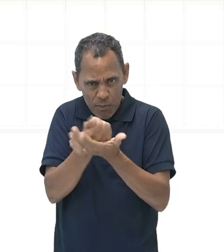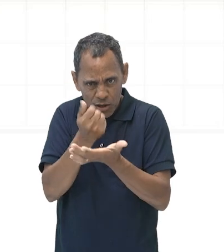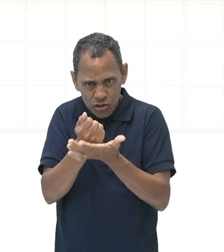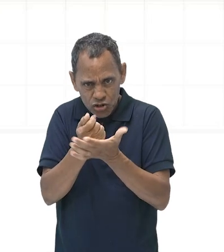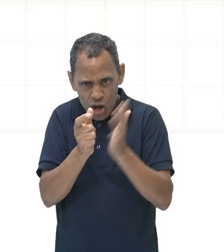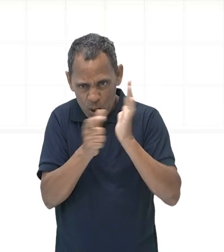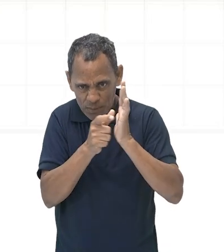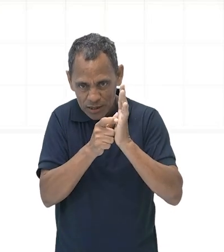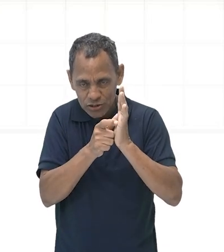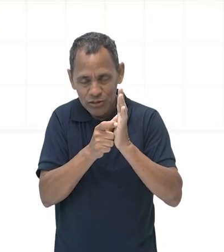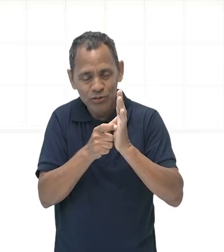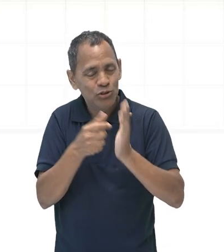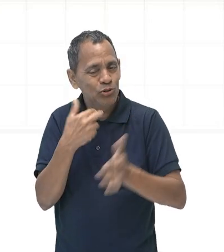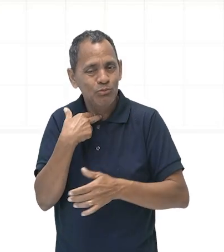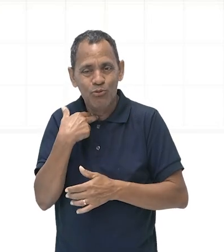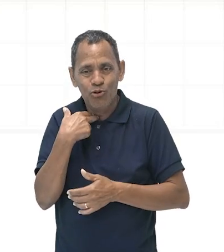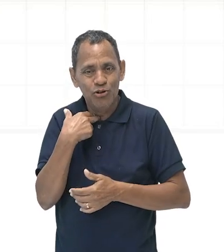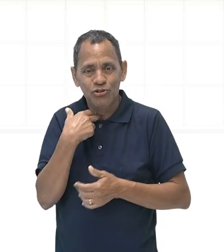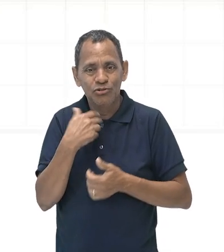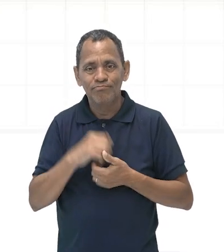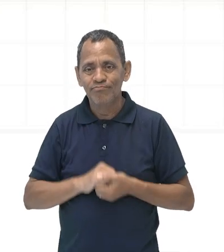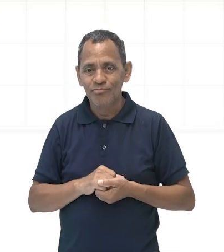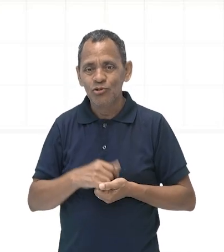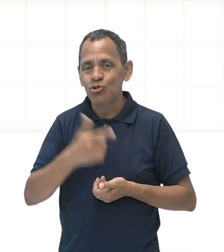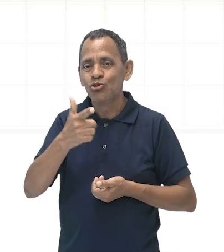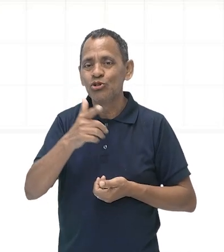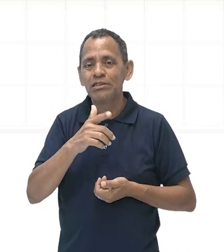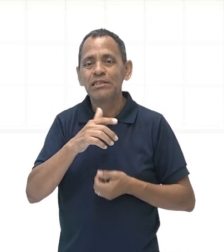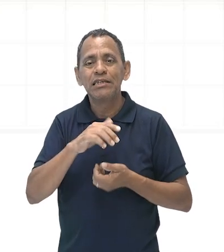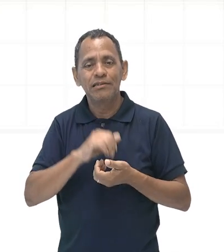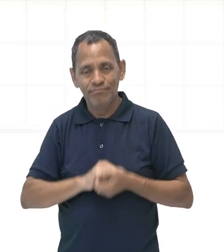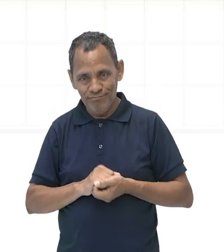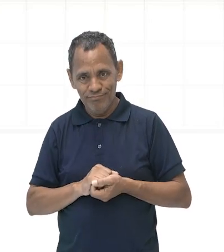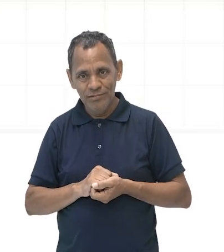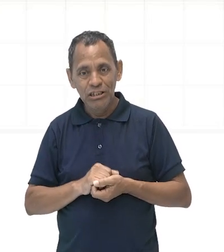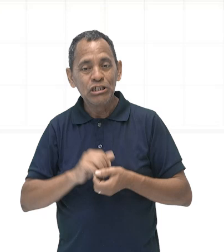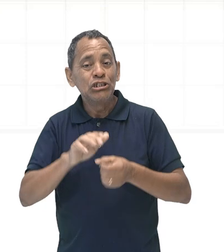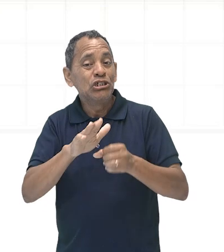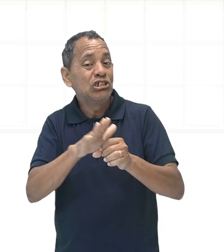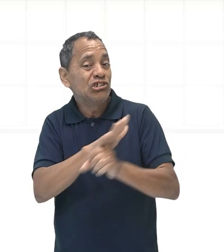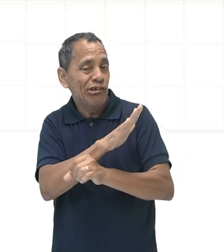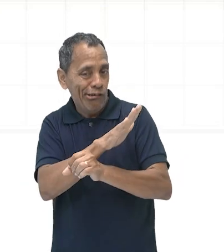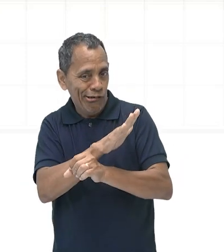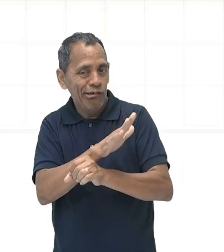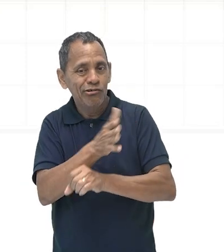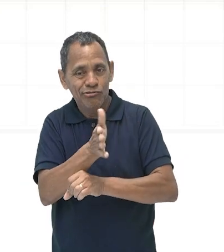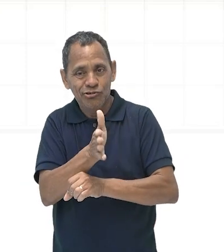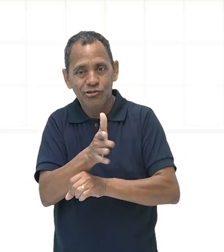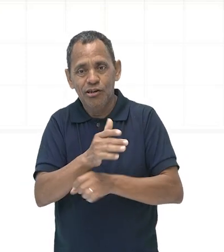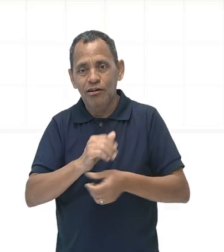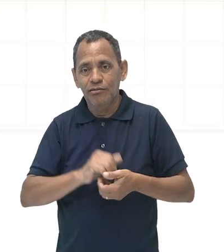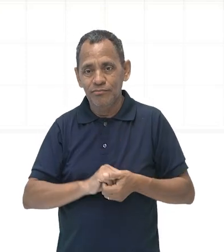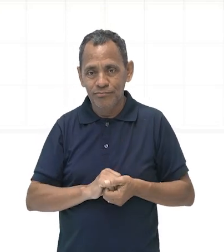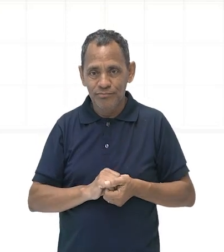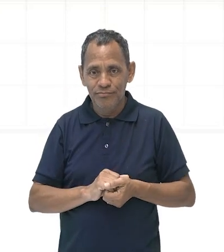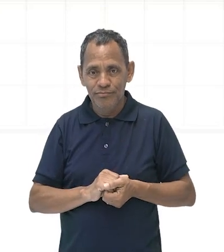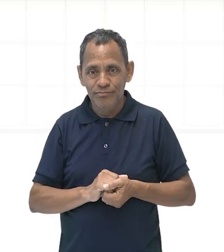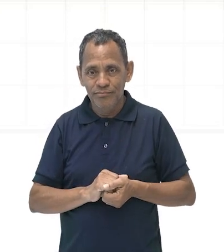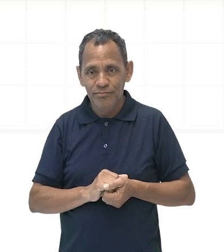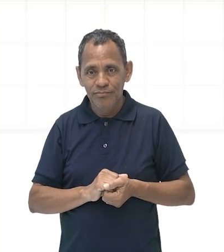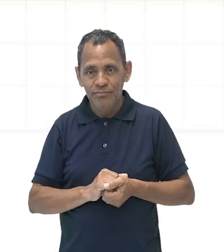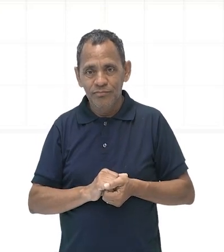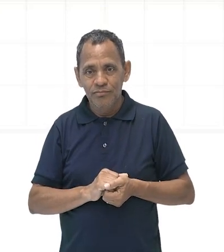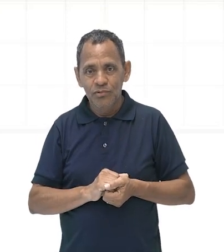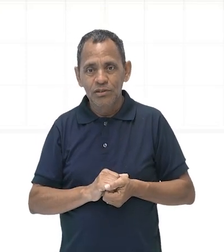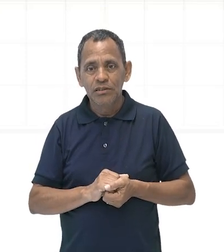Porque no celular dela só tem 307 de memória, 307 megabytes de memória, e o